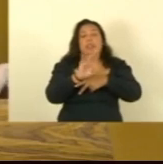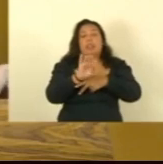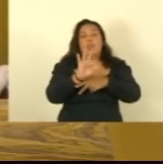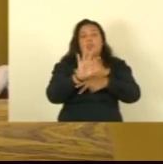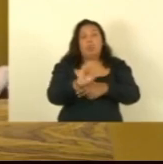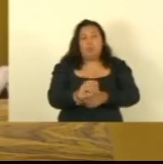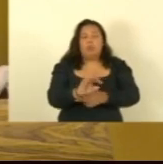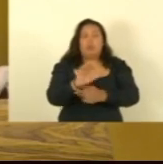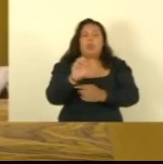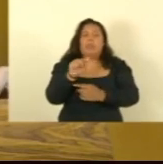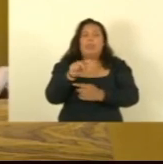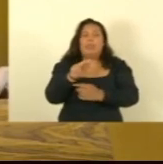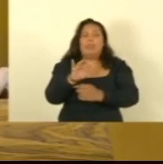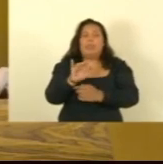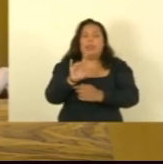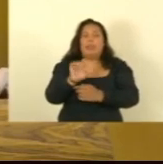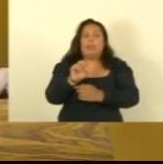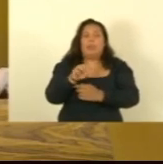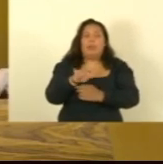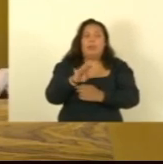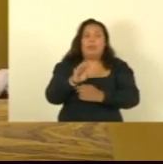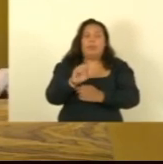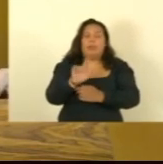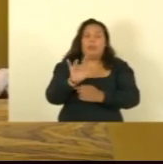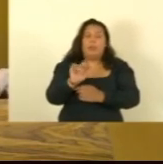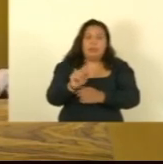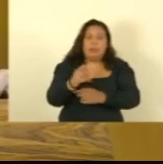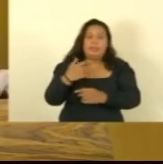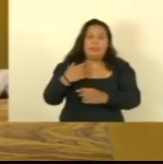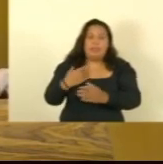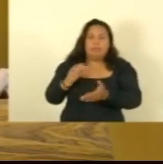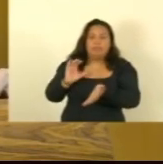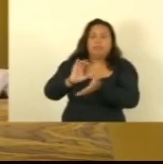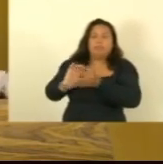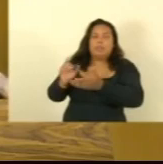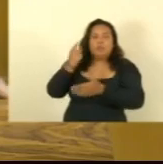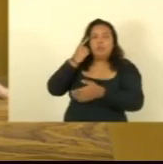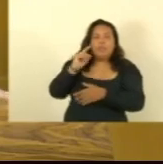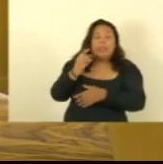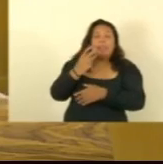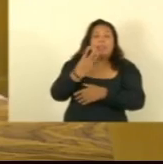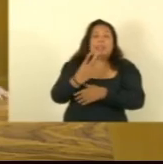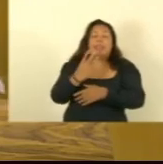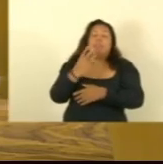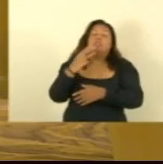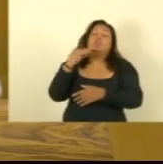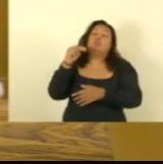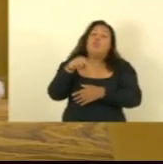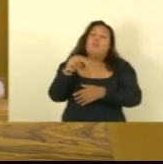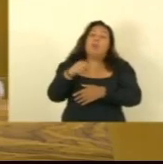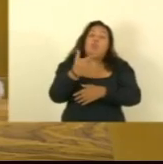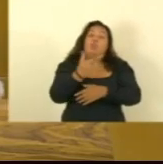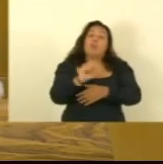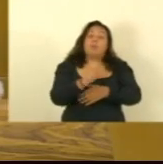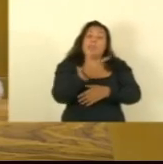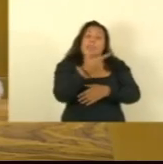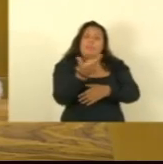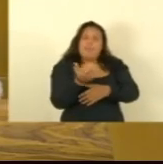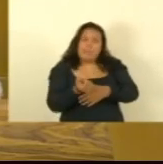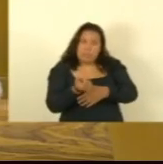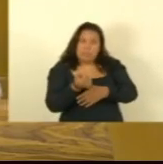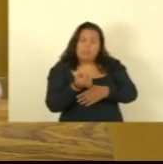foi repassado o material em 3 de novembro de 2020,